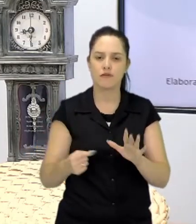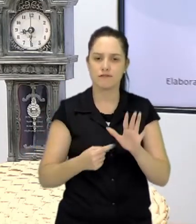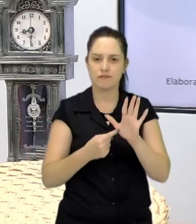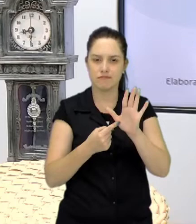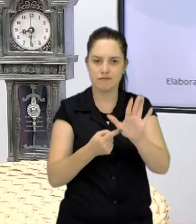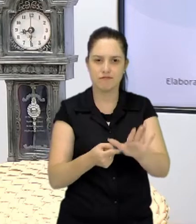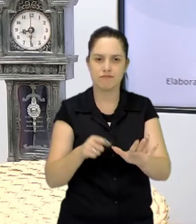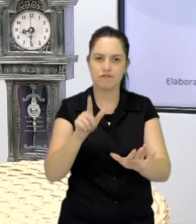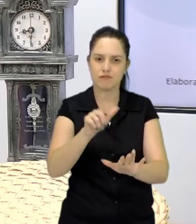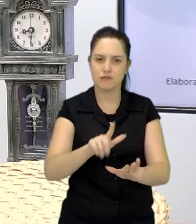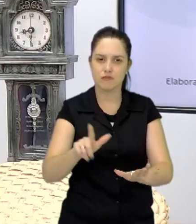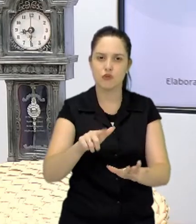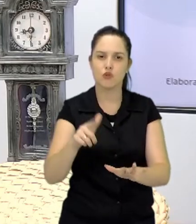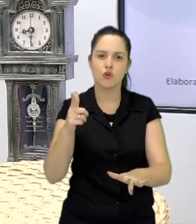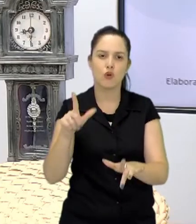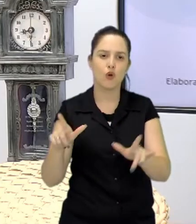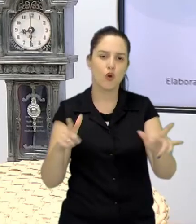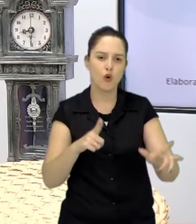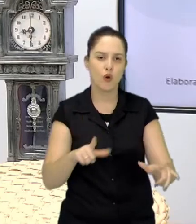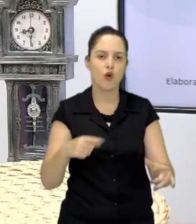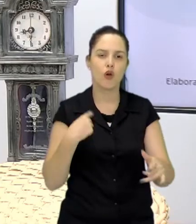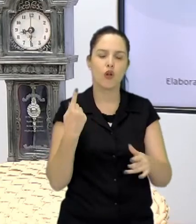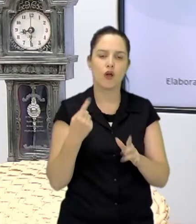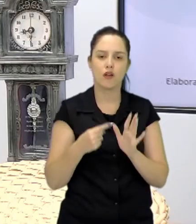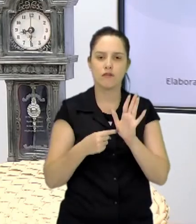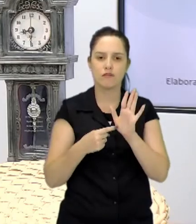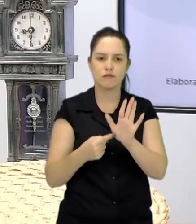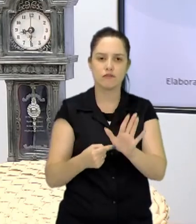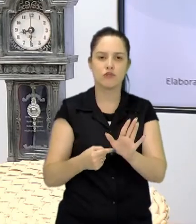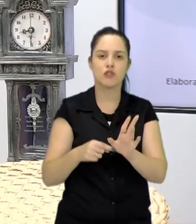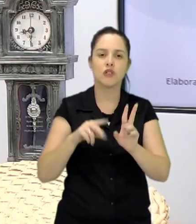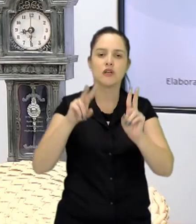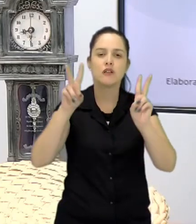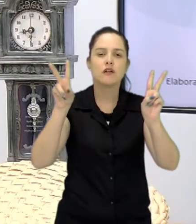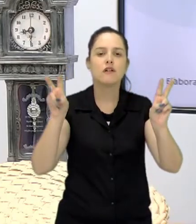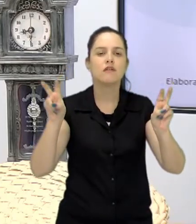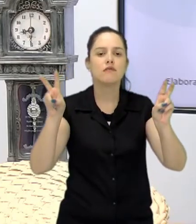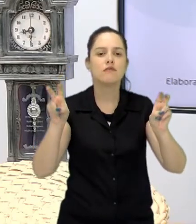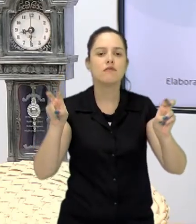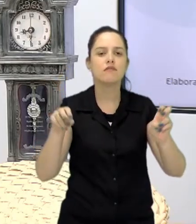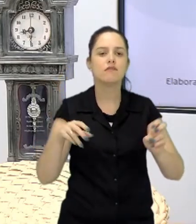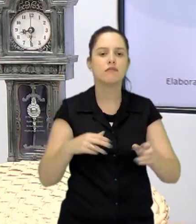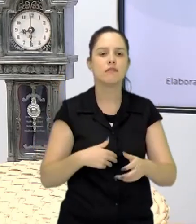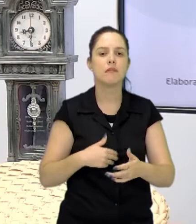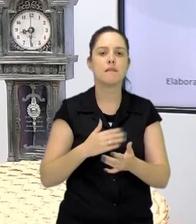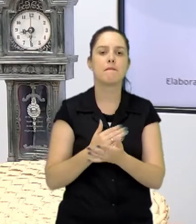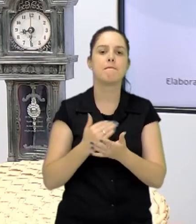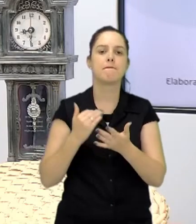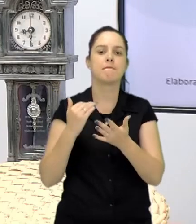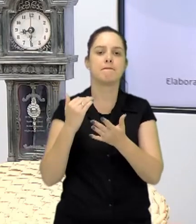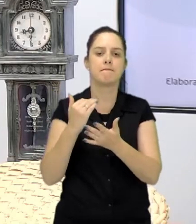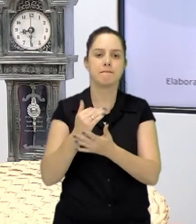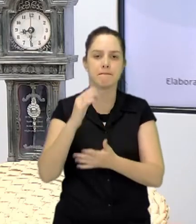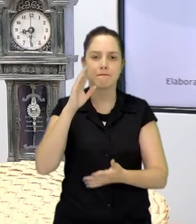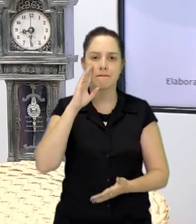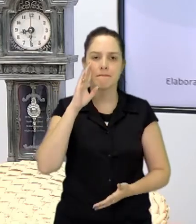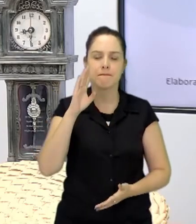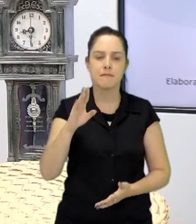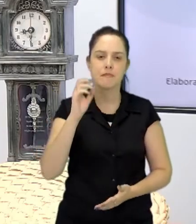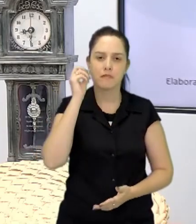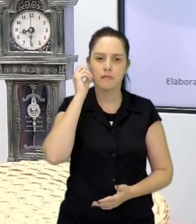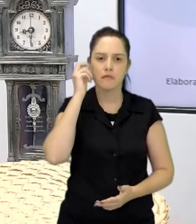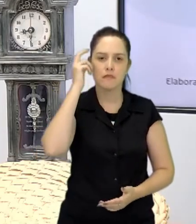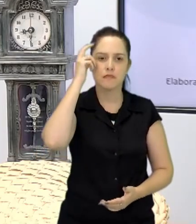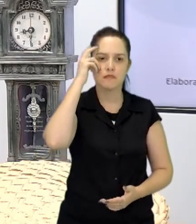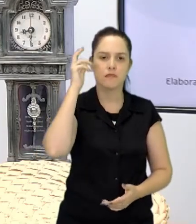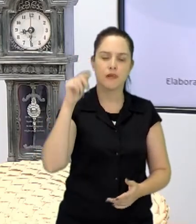ideológica. Então, por isso que hoje nós já sabemos que o termo etnia, ele serve muito mais para a pluralidade cultural que existe aqui